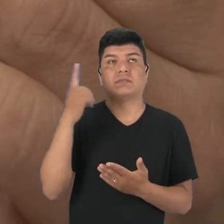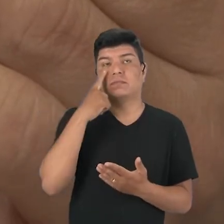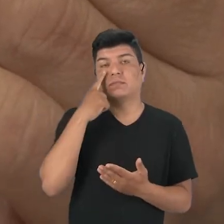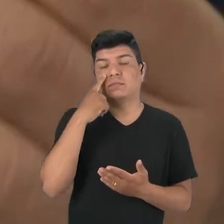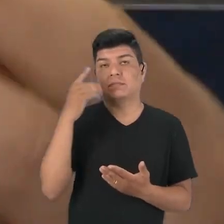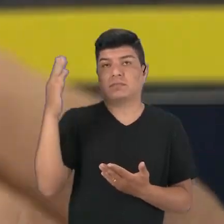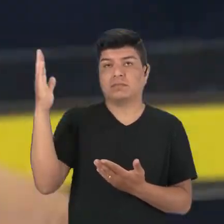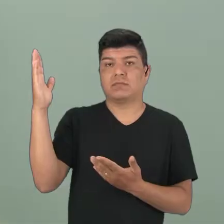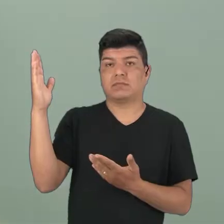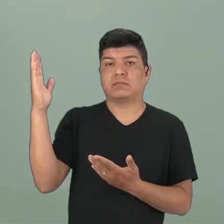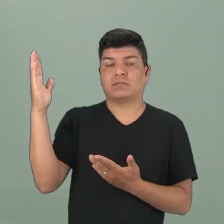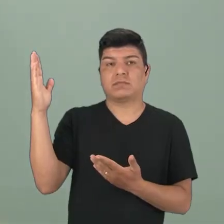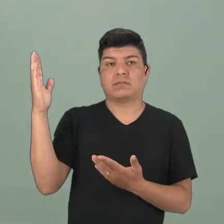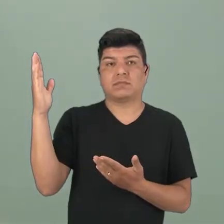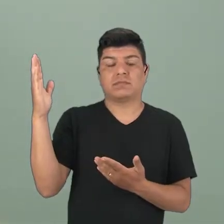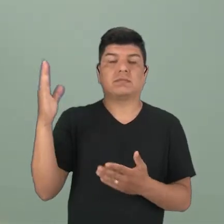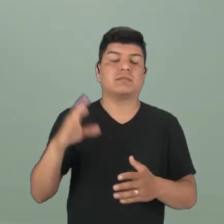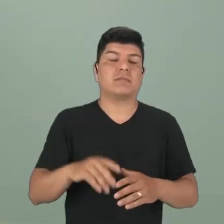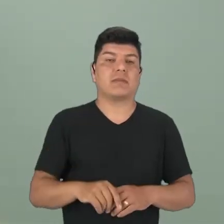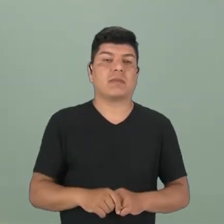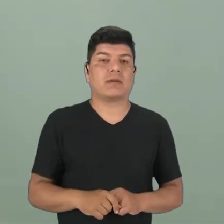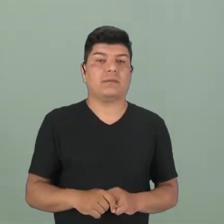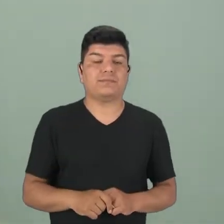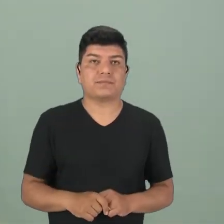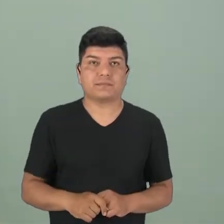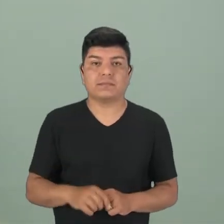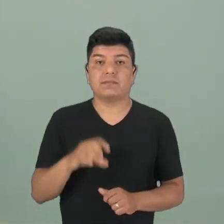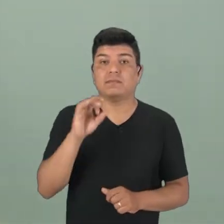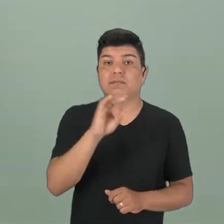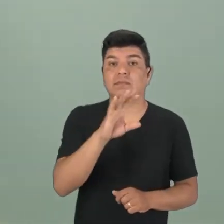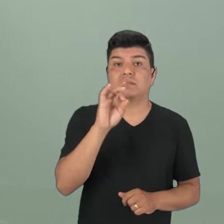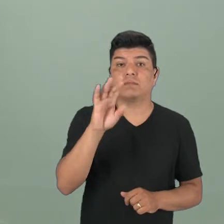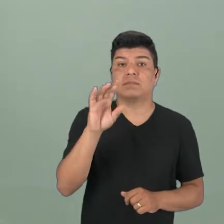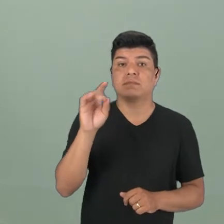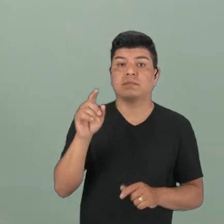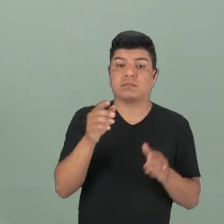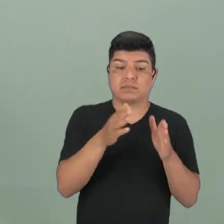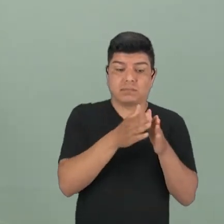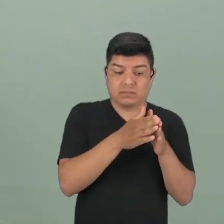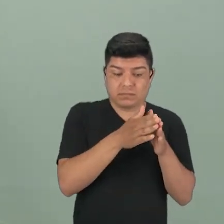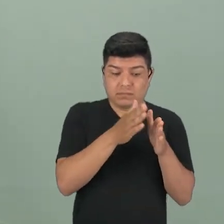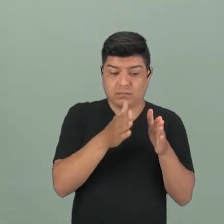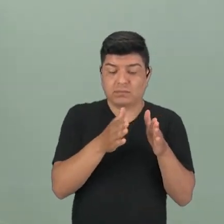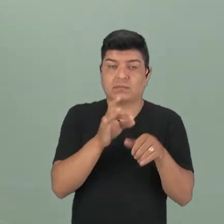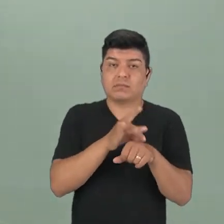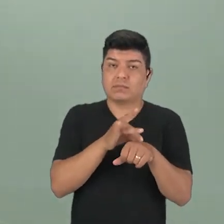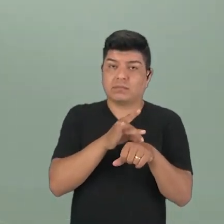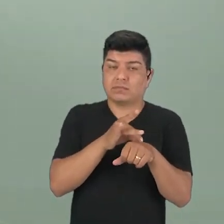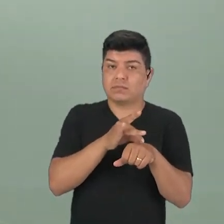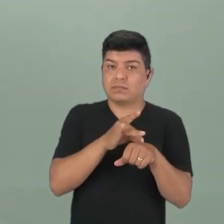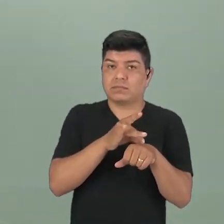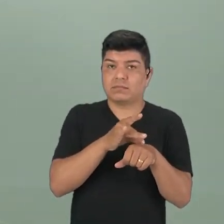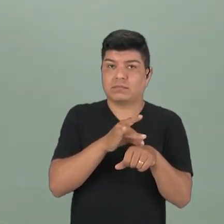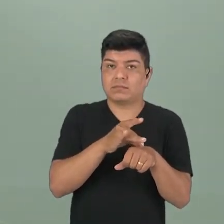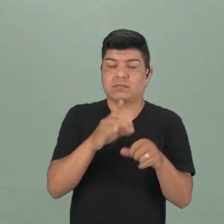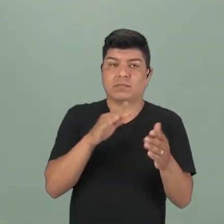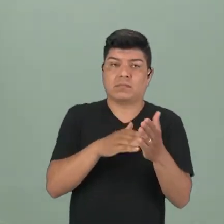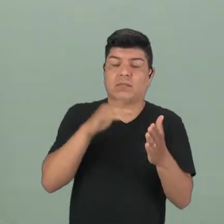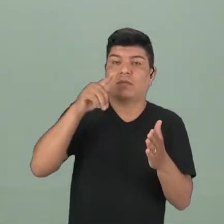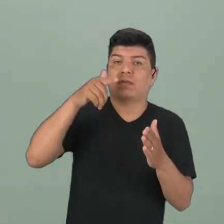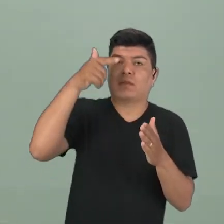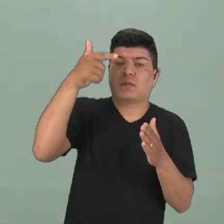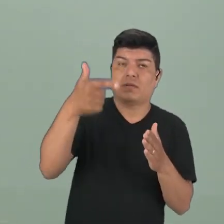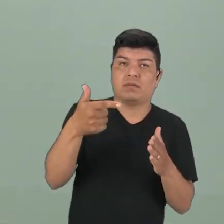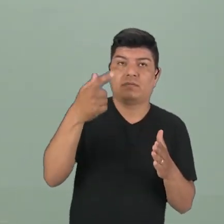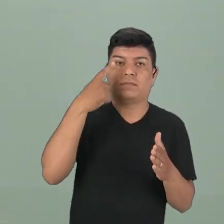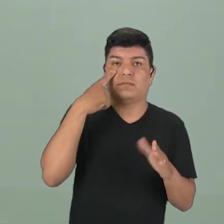20 centímetros. Então, cada espaçozinho, ó, do primeiro tracinho preto até o próximo aqui,